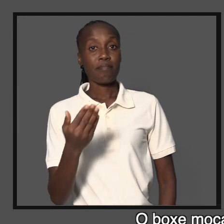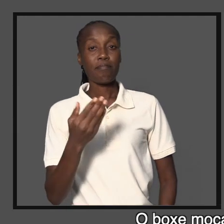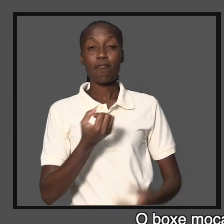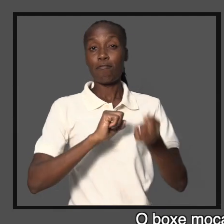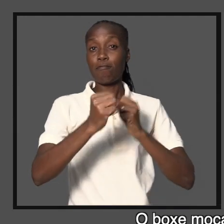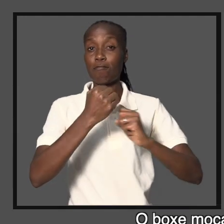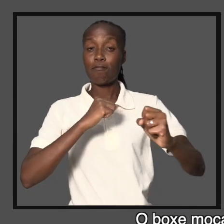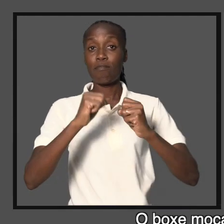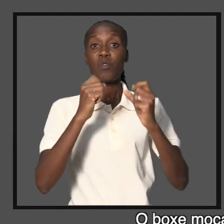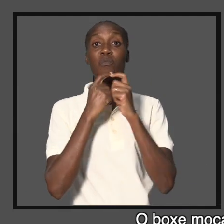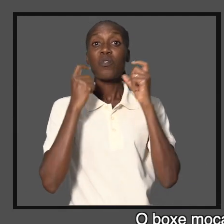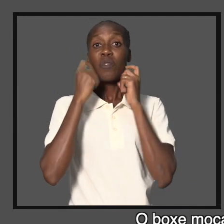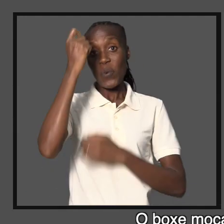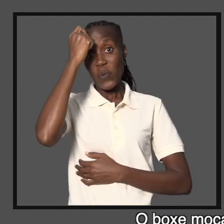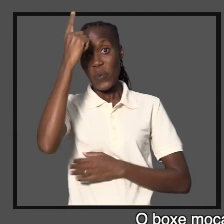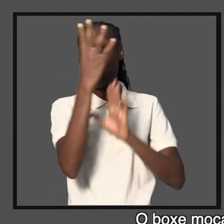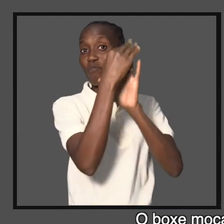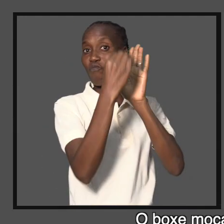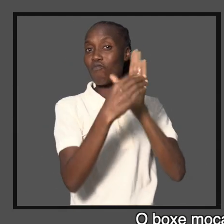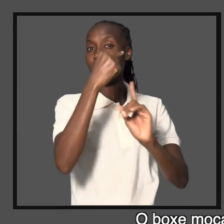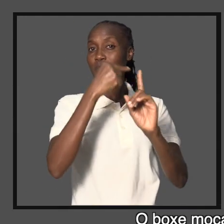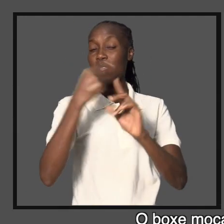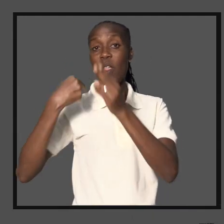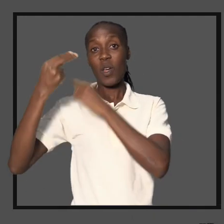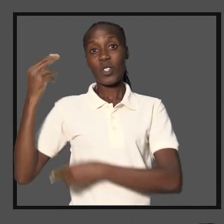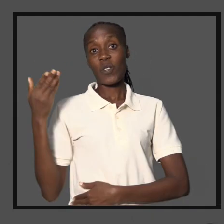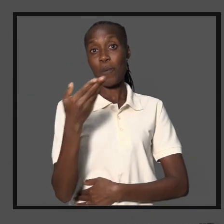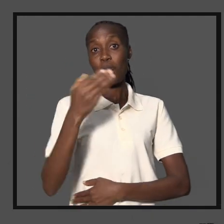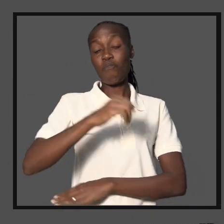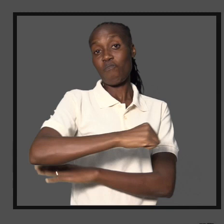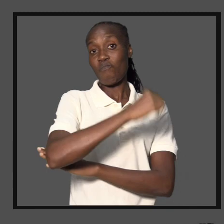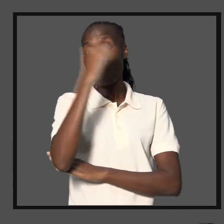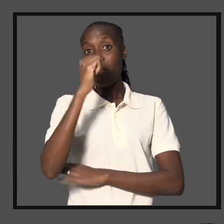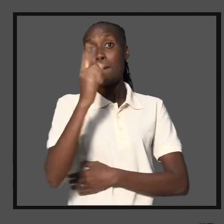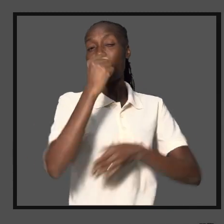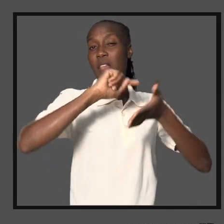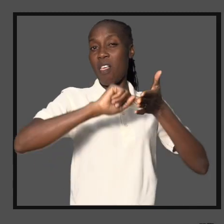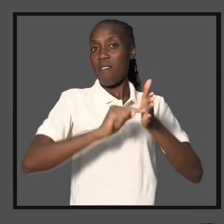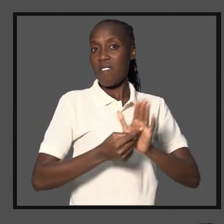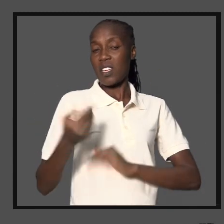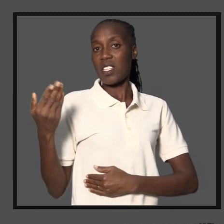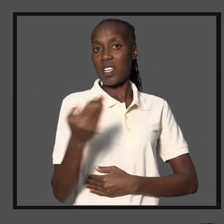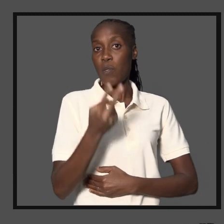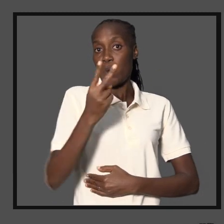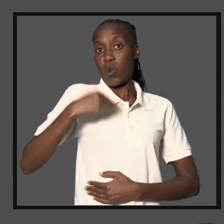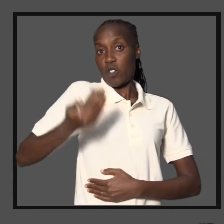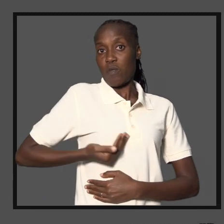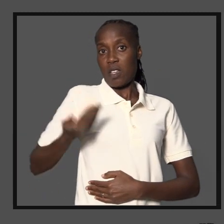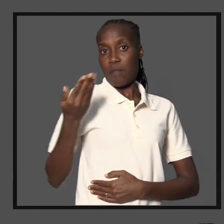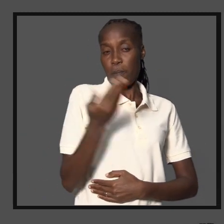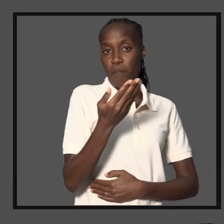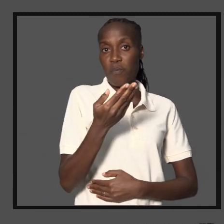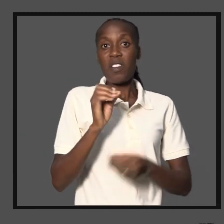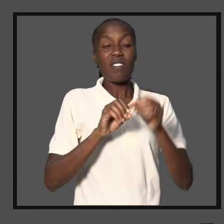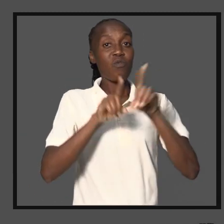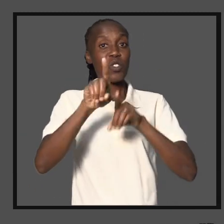O boxe moçambicano viveu um momento inédito na sua história com a qualificação pela primeira vez de duas pugilistas